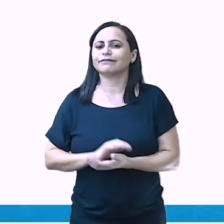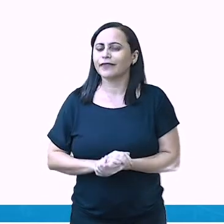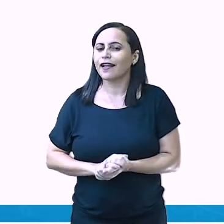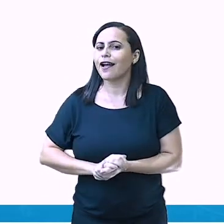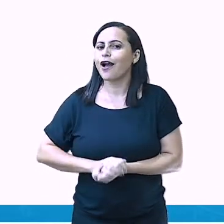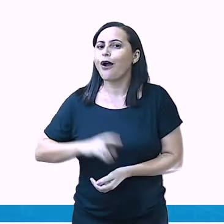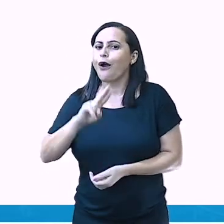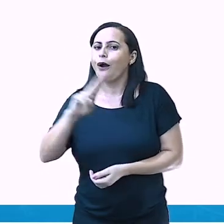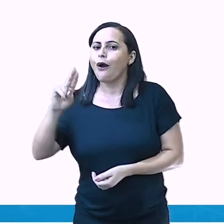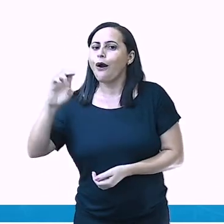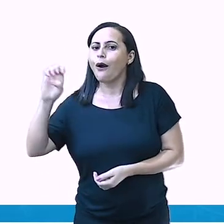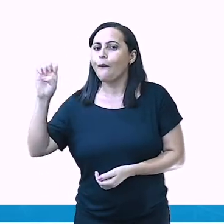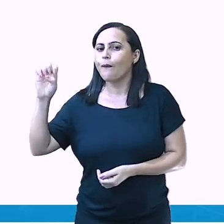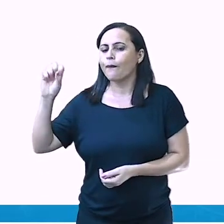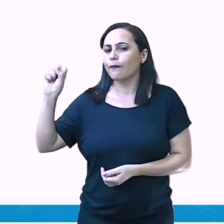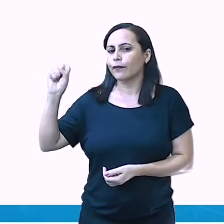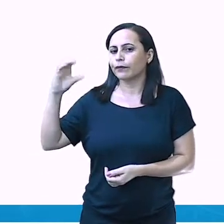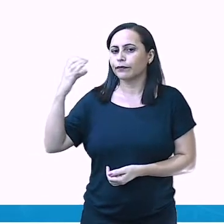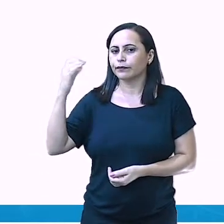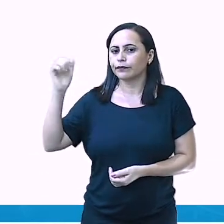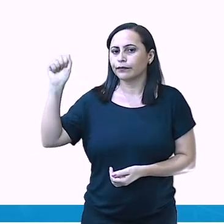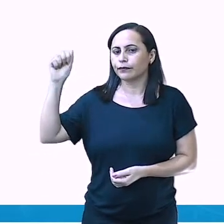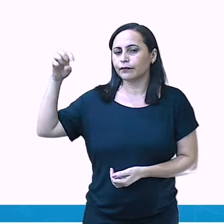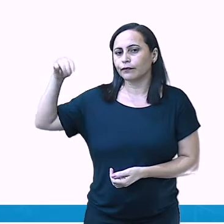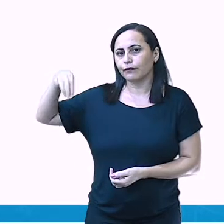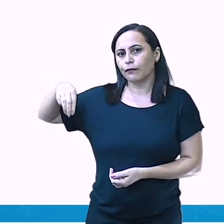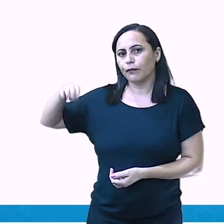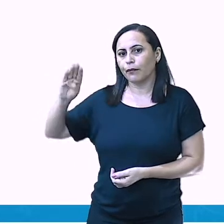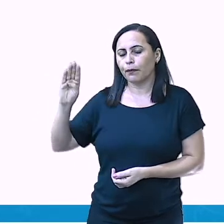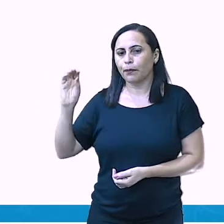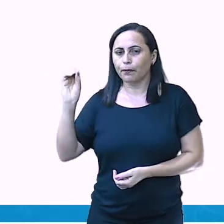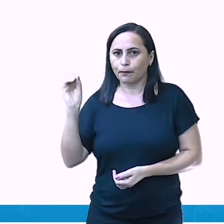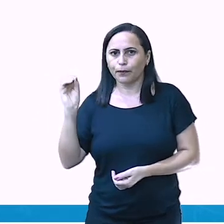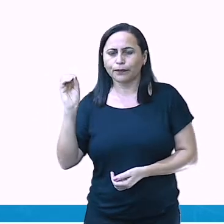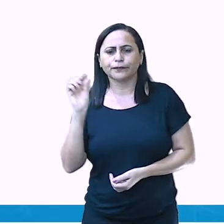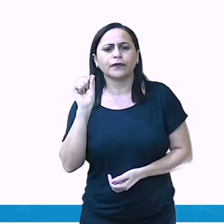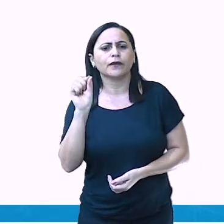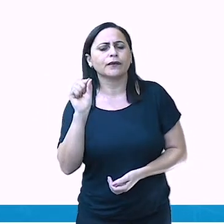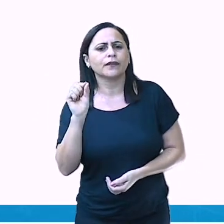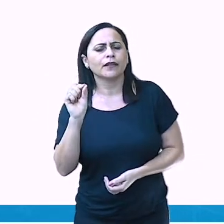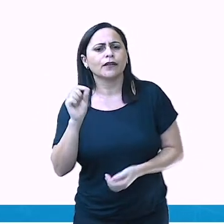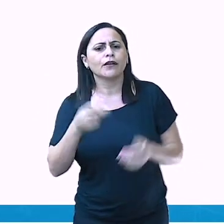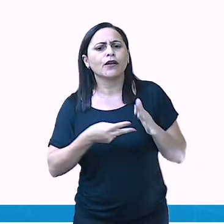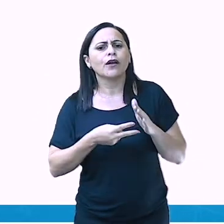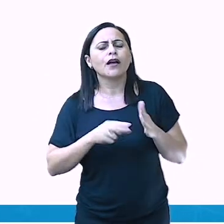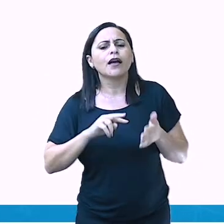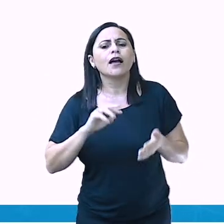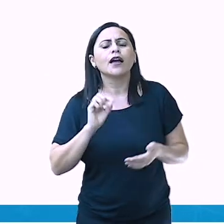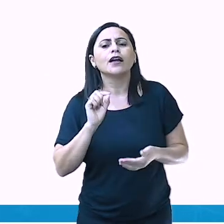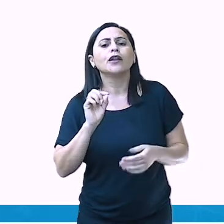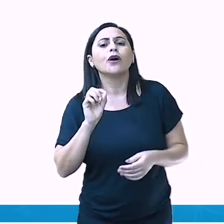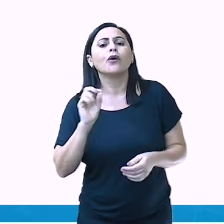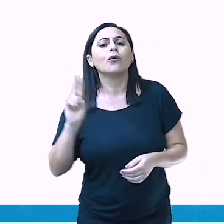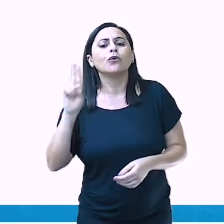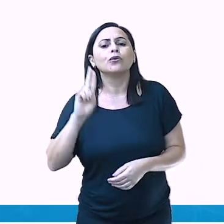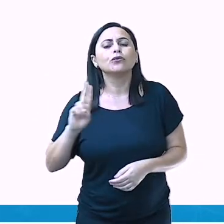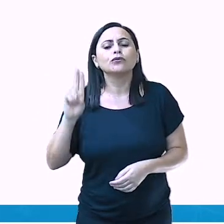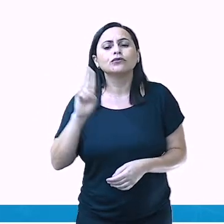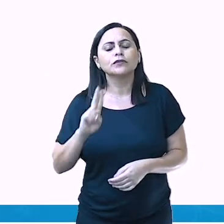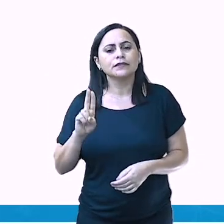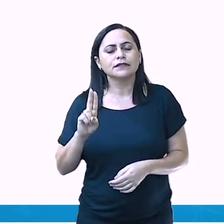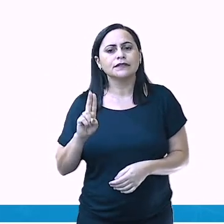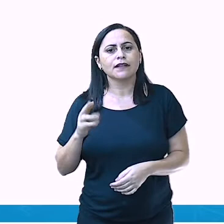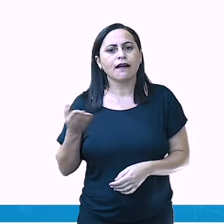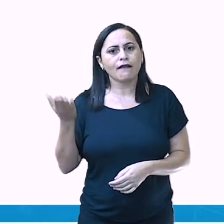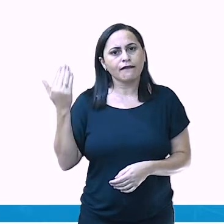escambo ele foi muito utilizado até o surgimento das primeiras moedas. E o que é o escambo? É uma